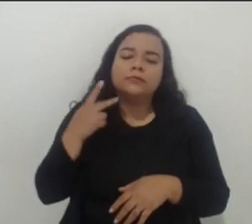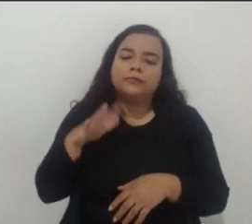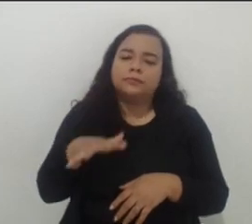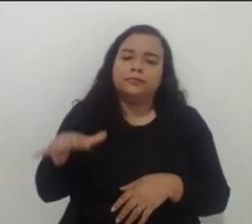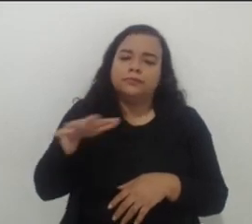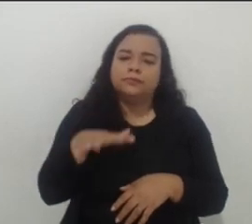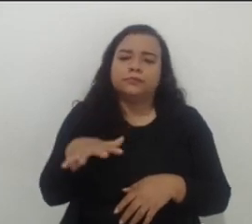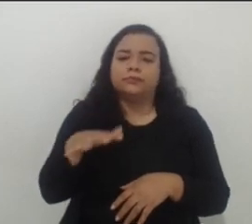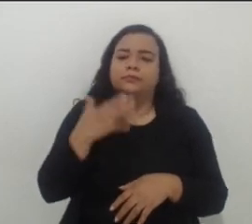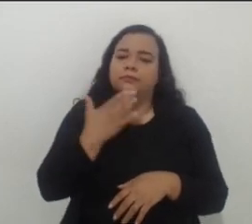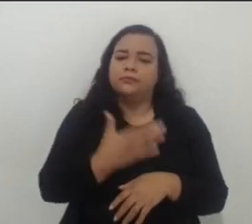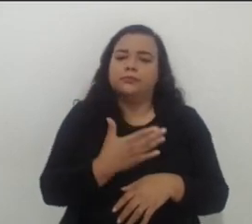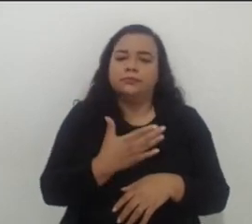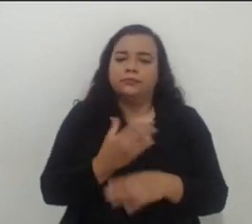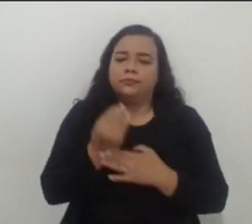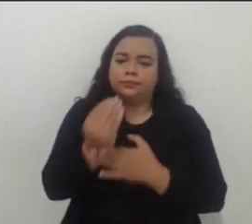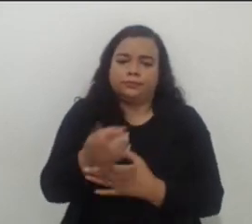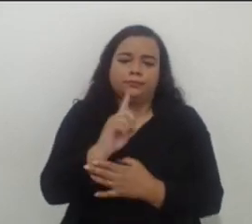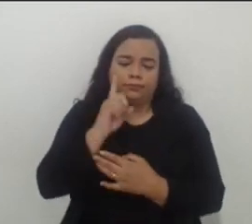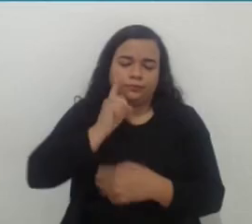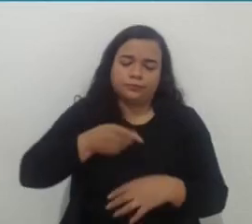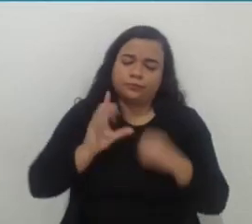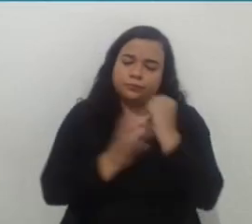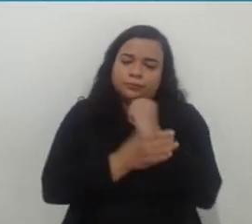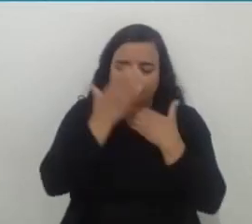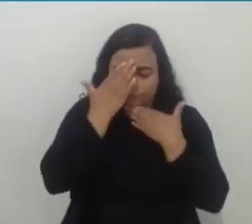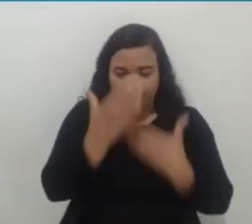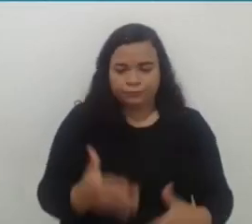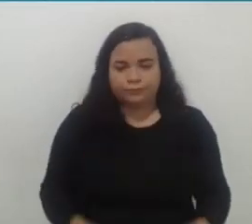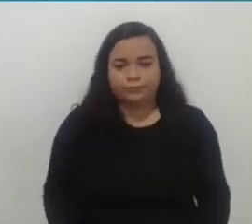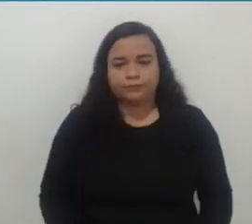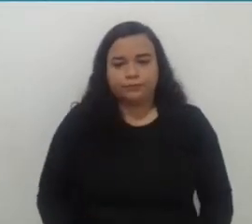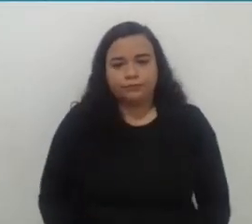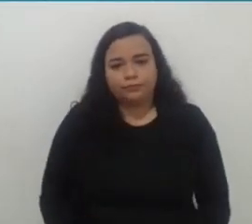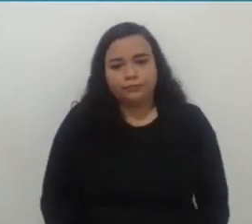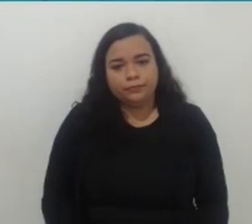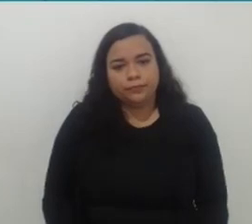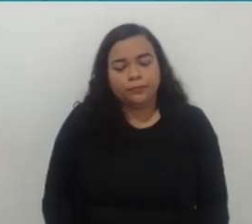deste mandato de segurança. Muito obrigado.